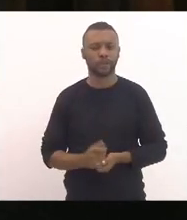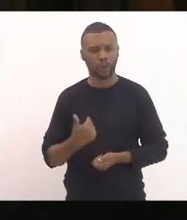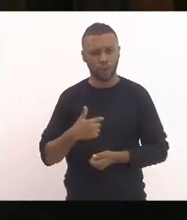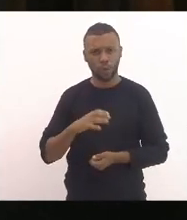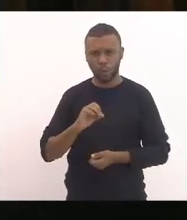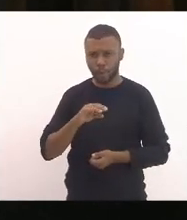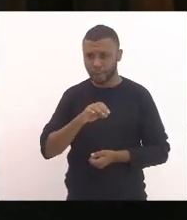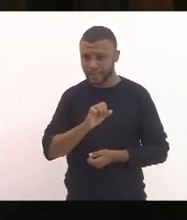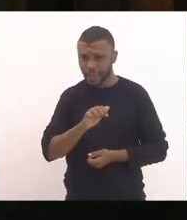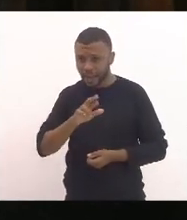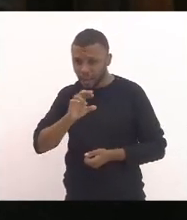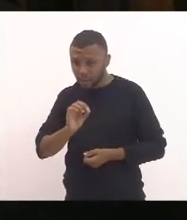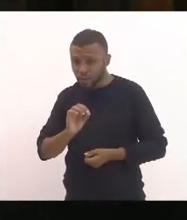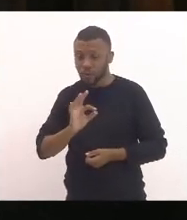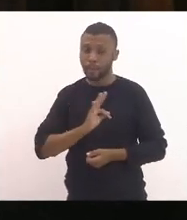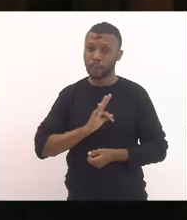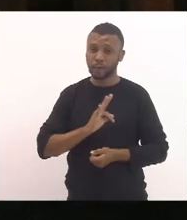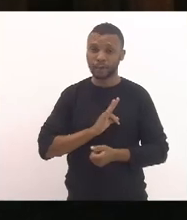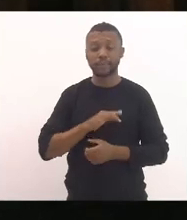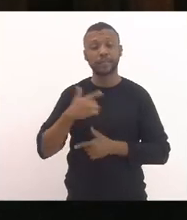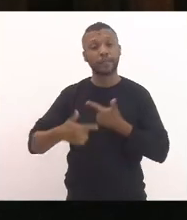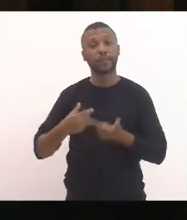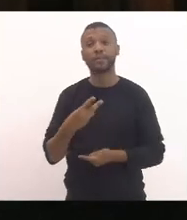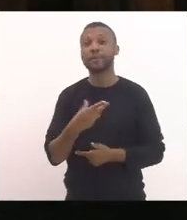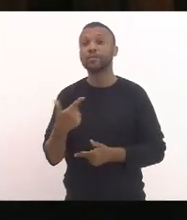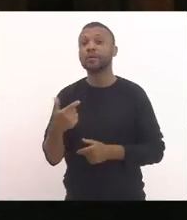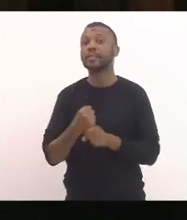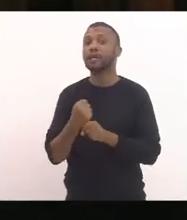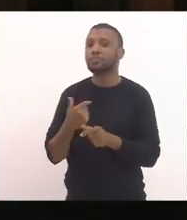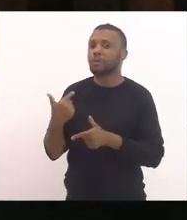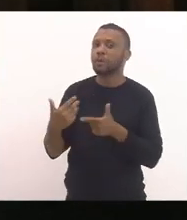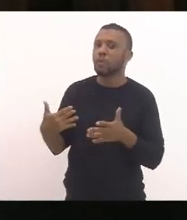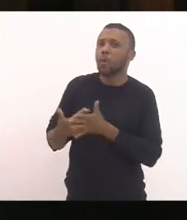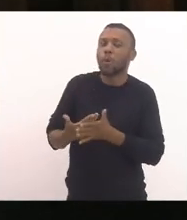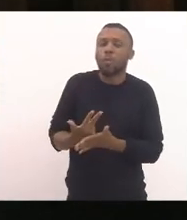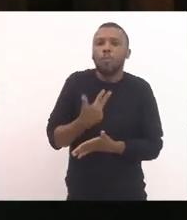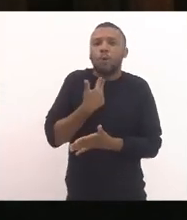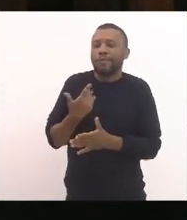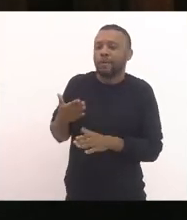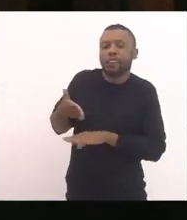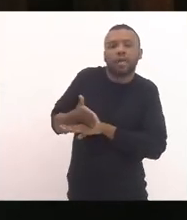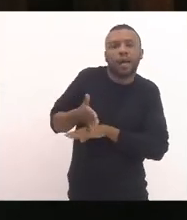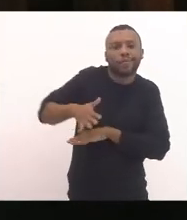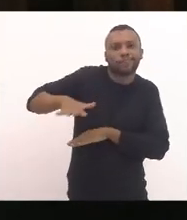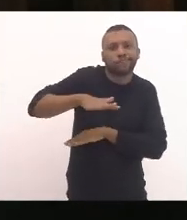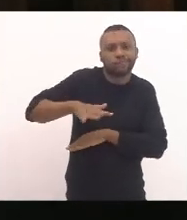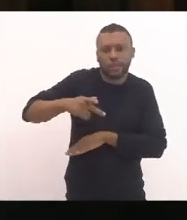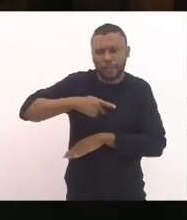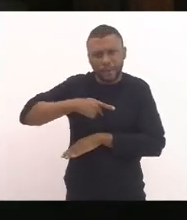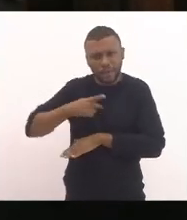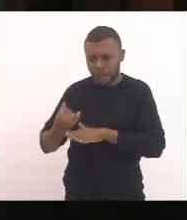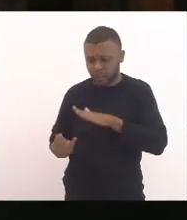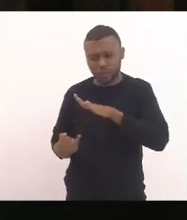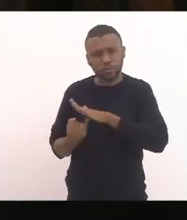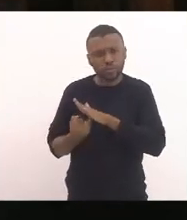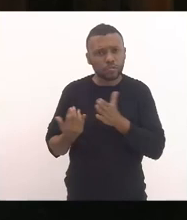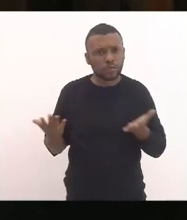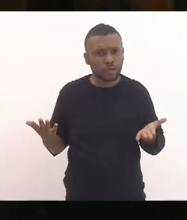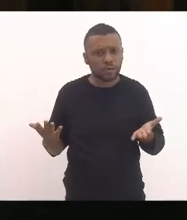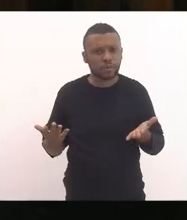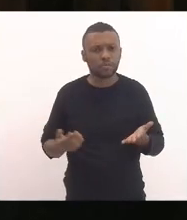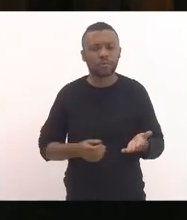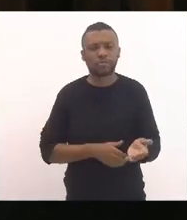comissário de polícia com 32 anos de casa não posso entrar num serviço que é da minha instituição